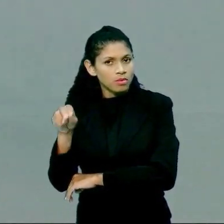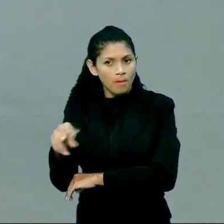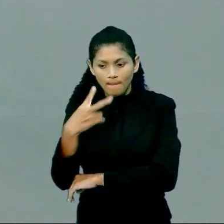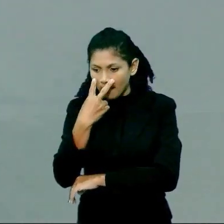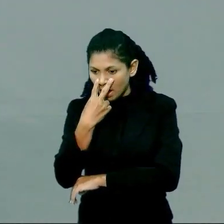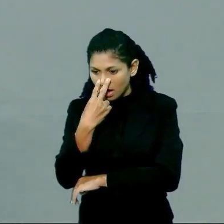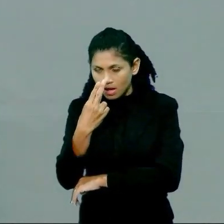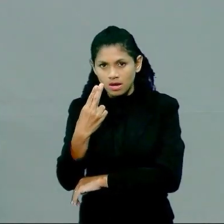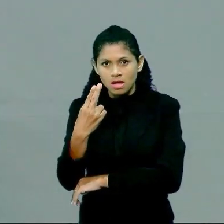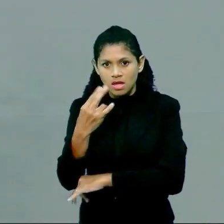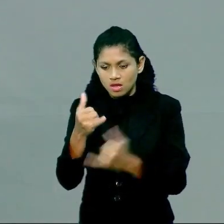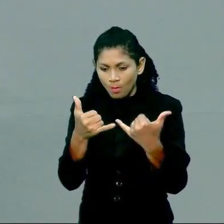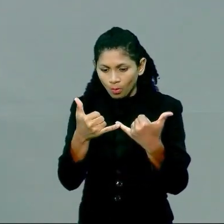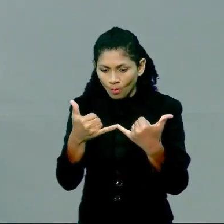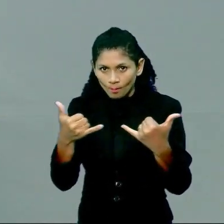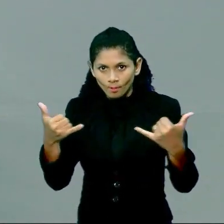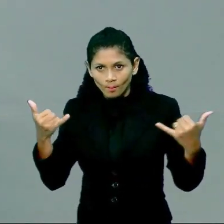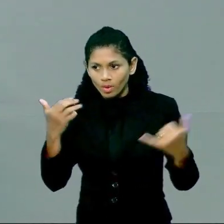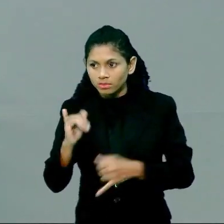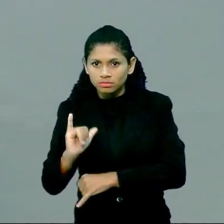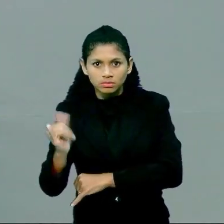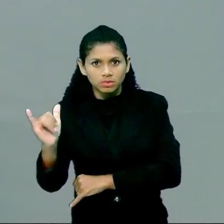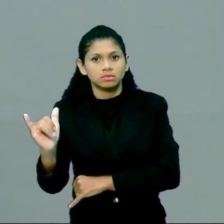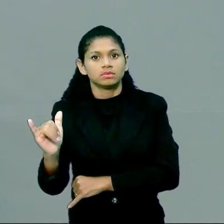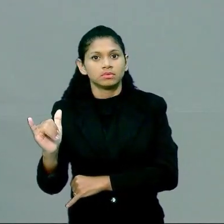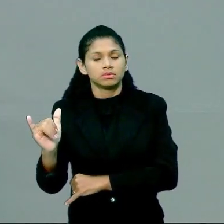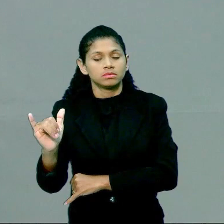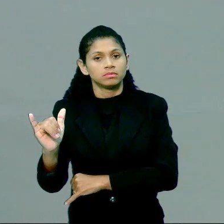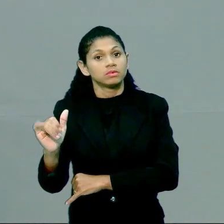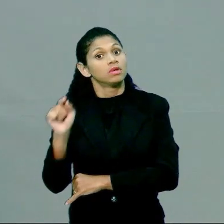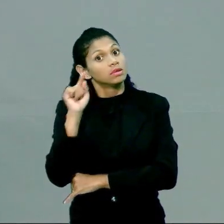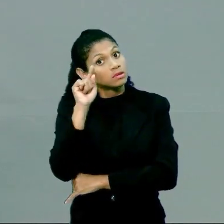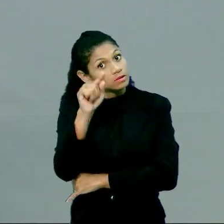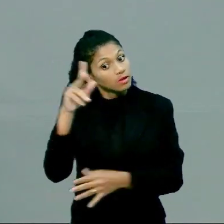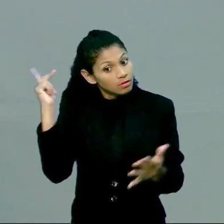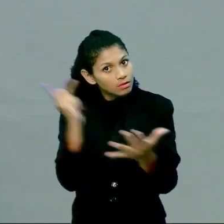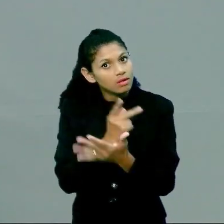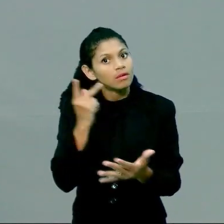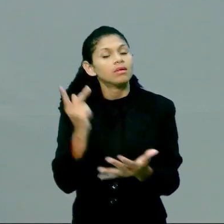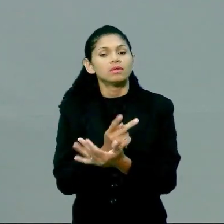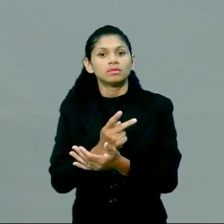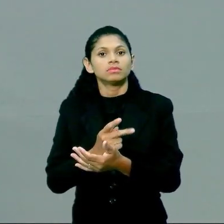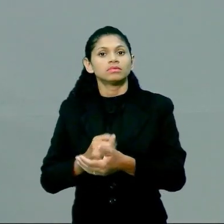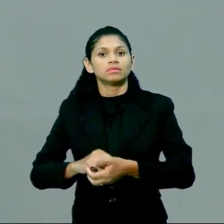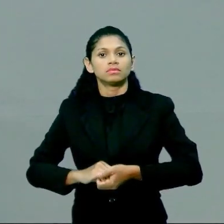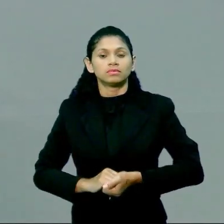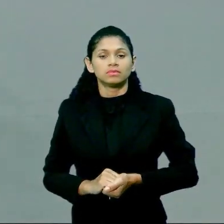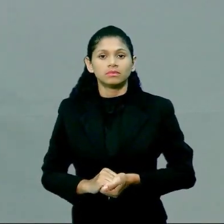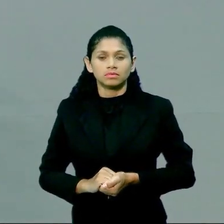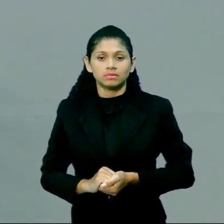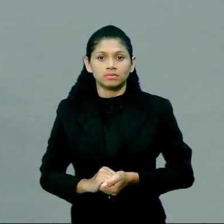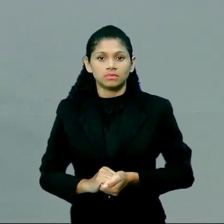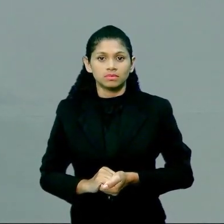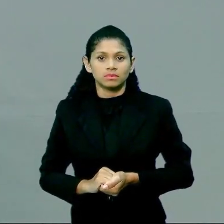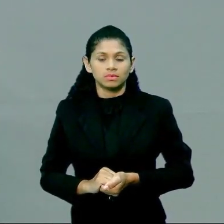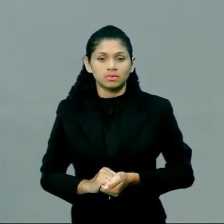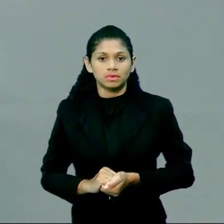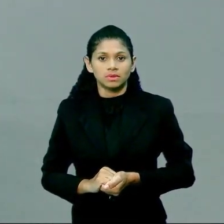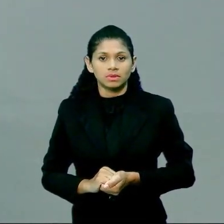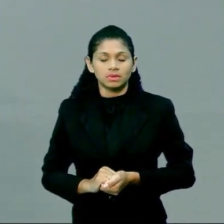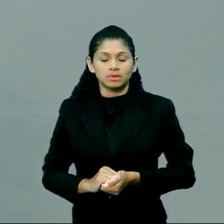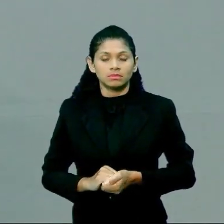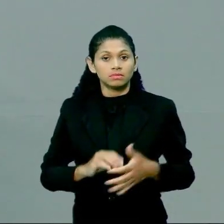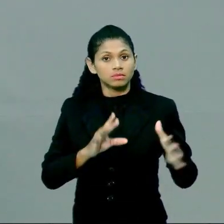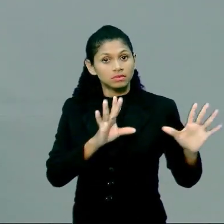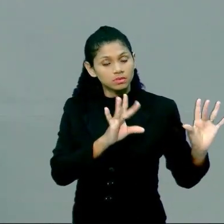e traduzir para tensão, aí você corre o risco de errar, né? Porque não tem nada a ver, tá? A gente vai trazer o